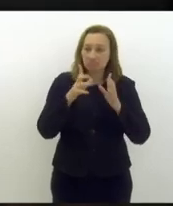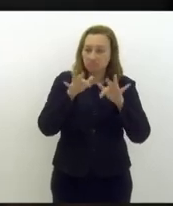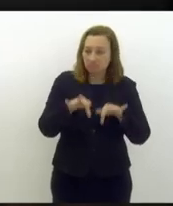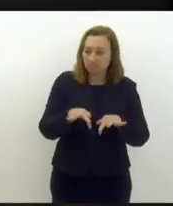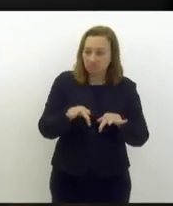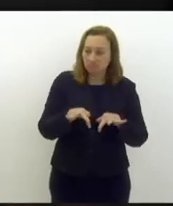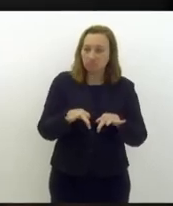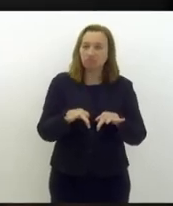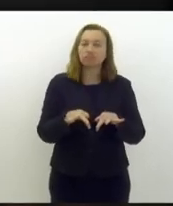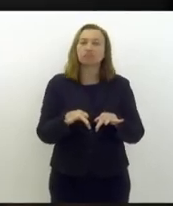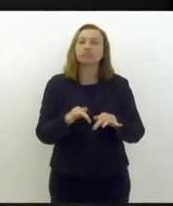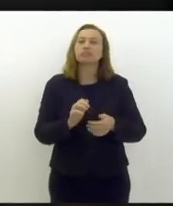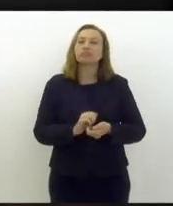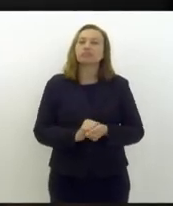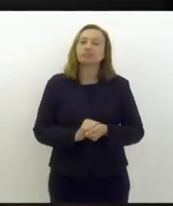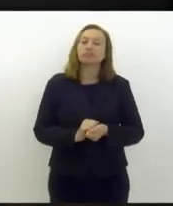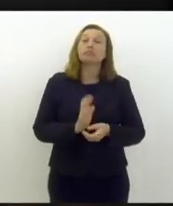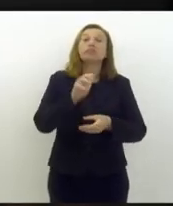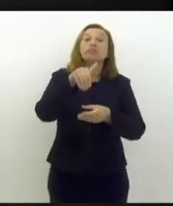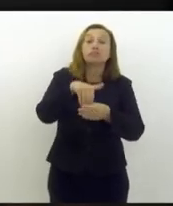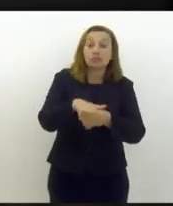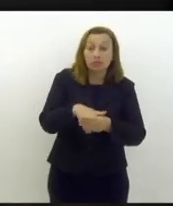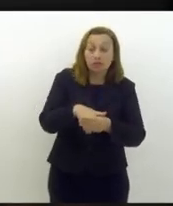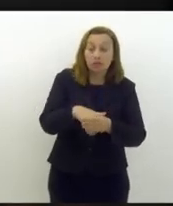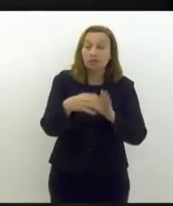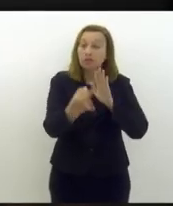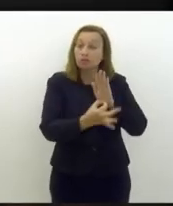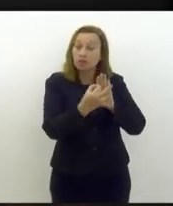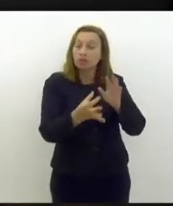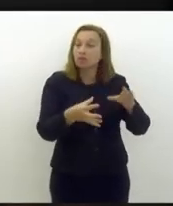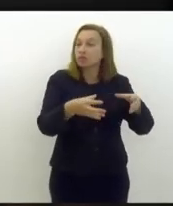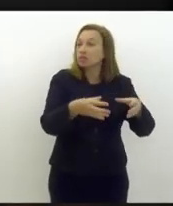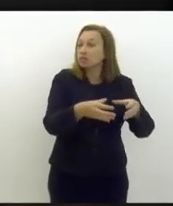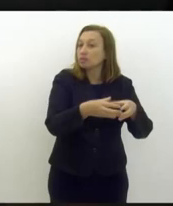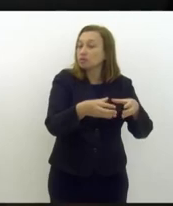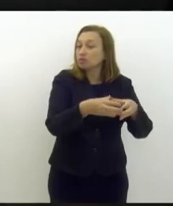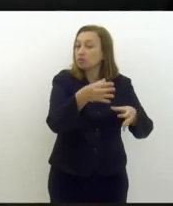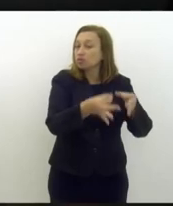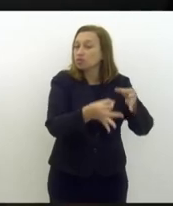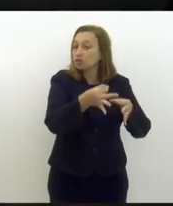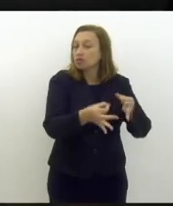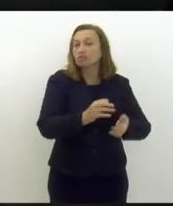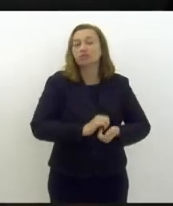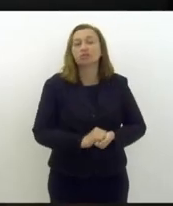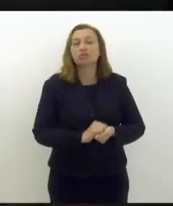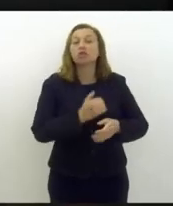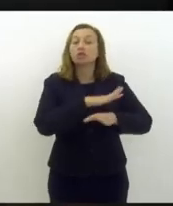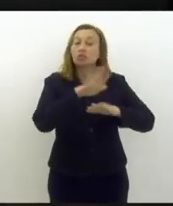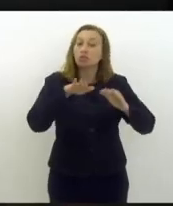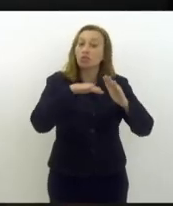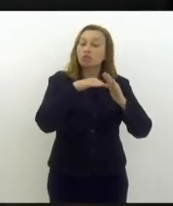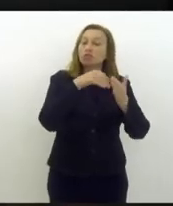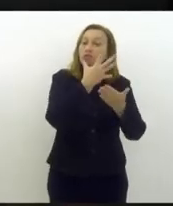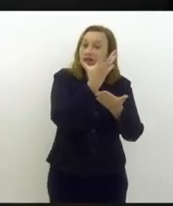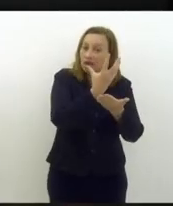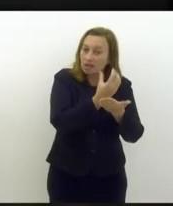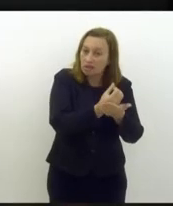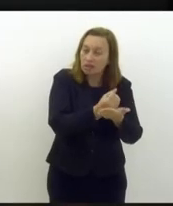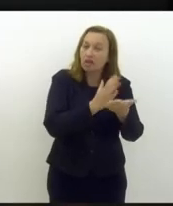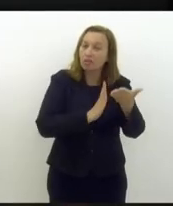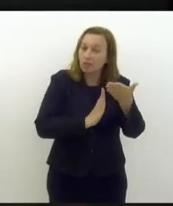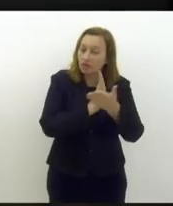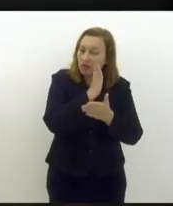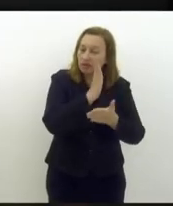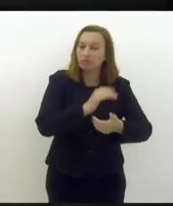discutir encerrado a discussão em votação parecida comissão de constituição e justiça senhores que a própria Manias Como estão